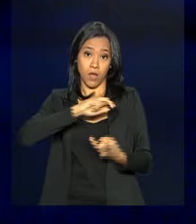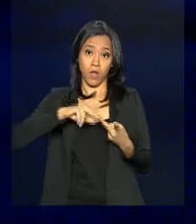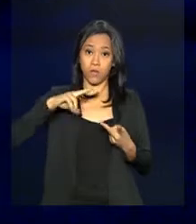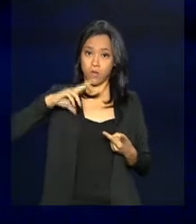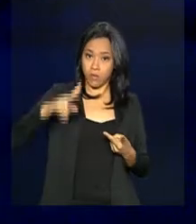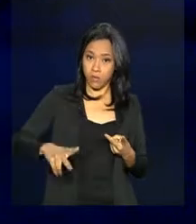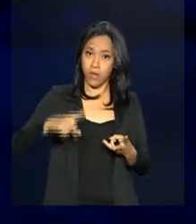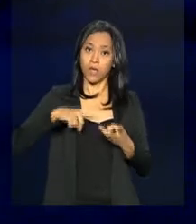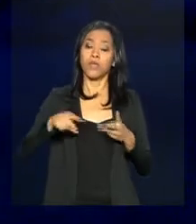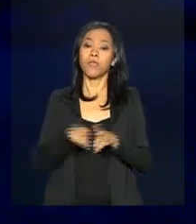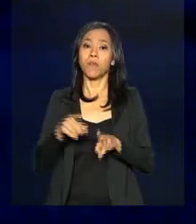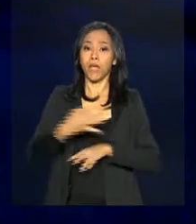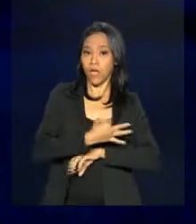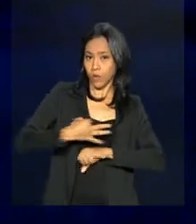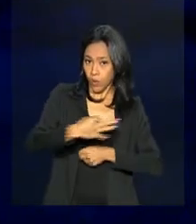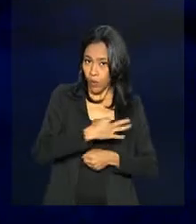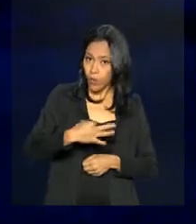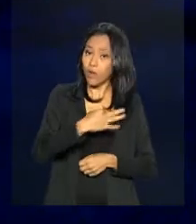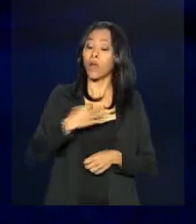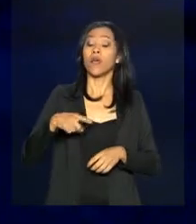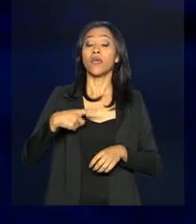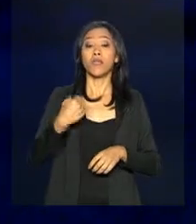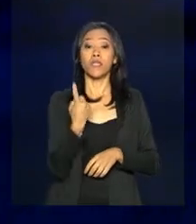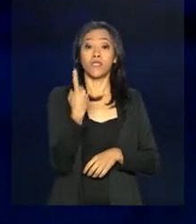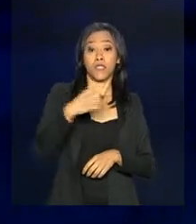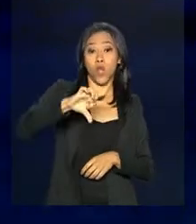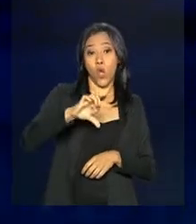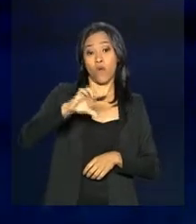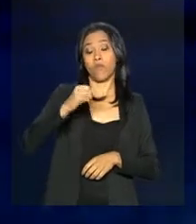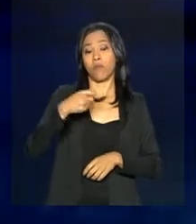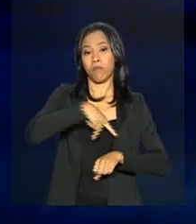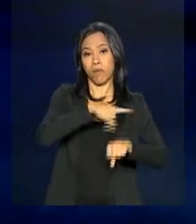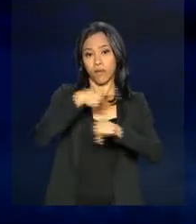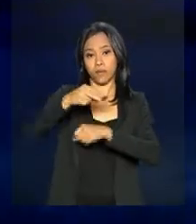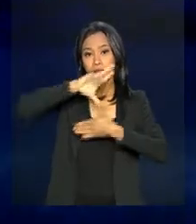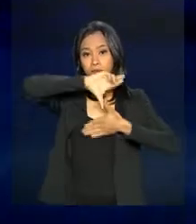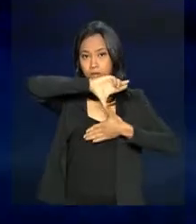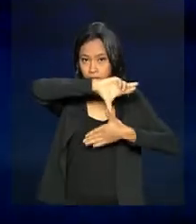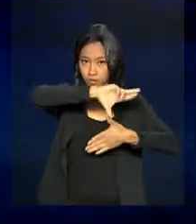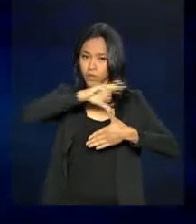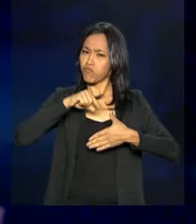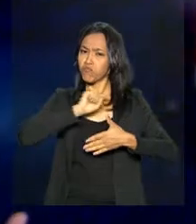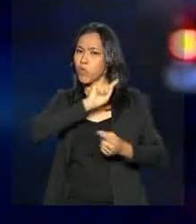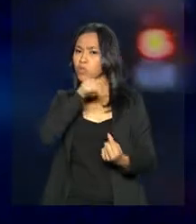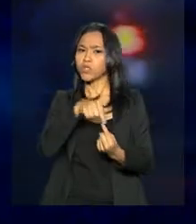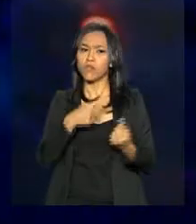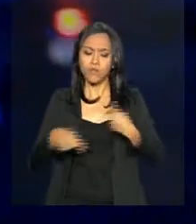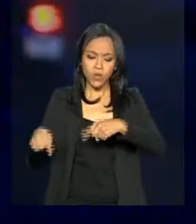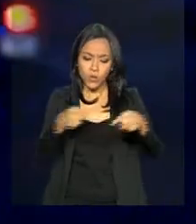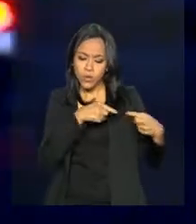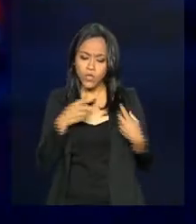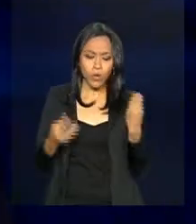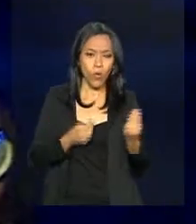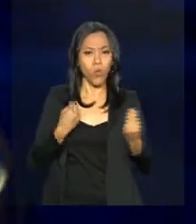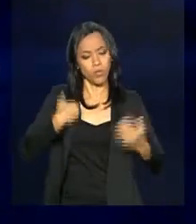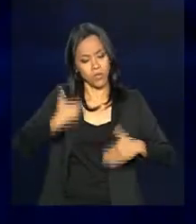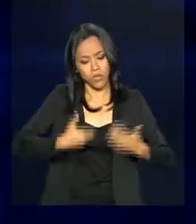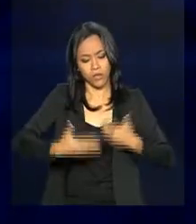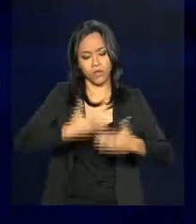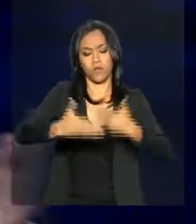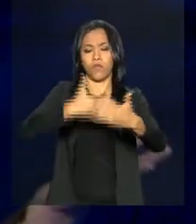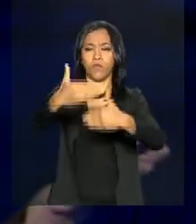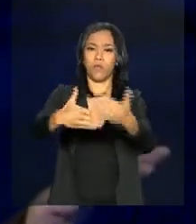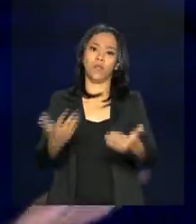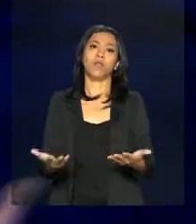península ibérica e 19 países da américa latina o chefe de estado vão discutir formas de alcançar um desenvolvimento mais sustentável